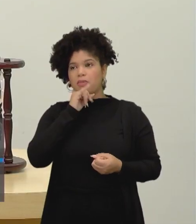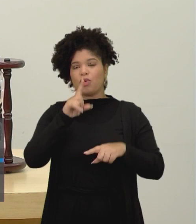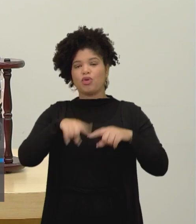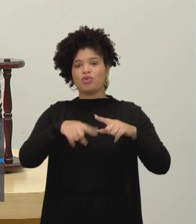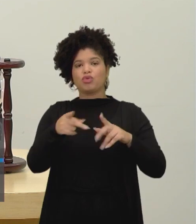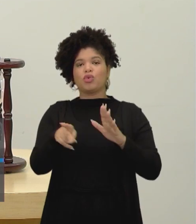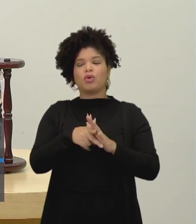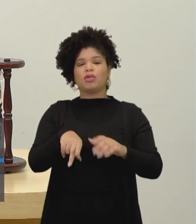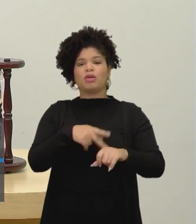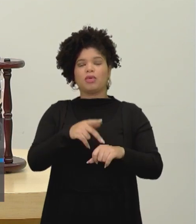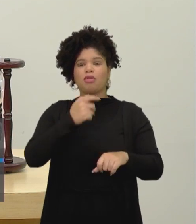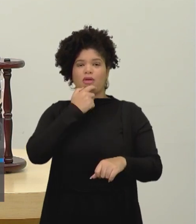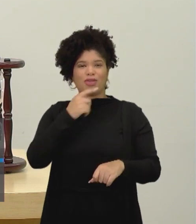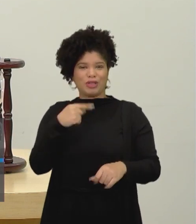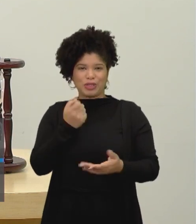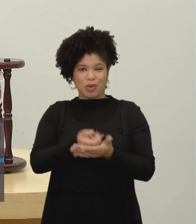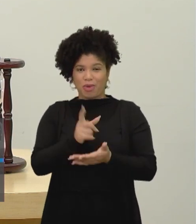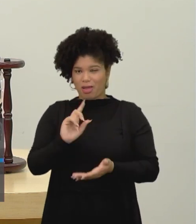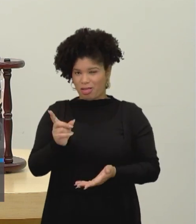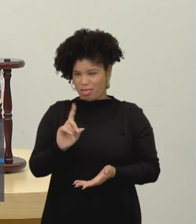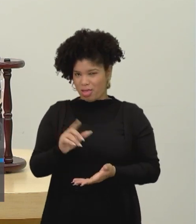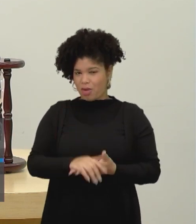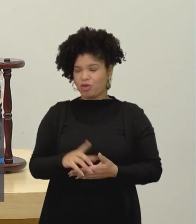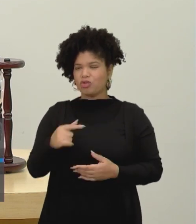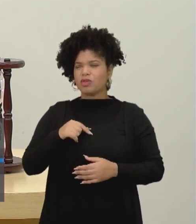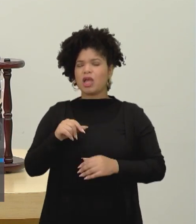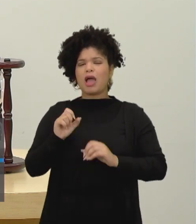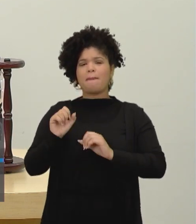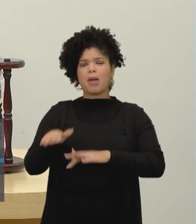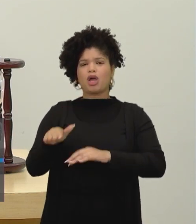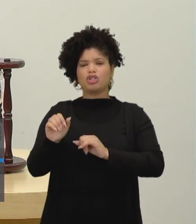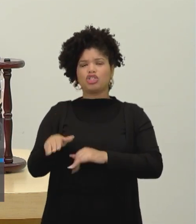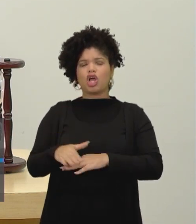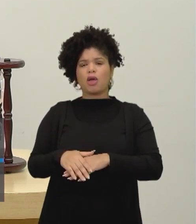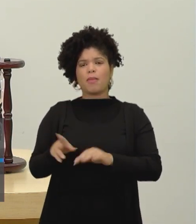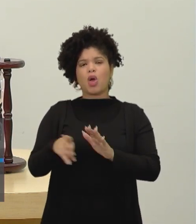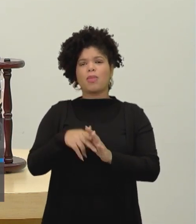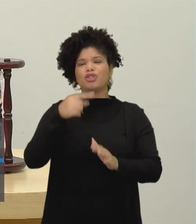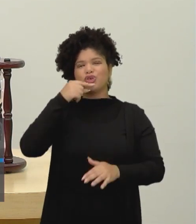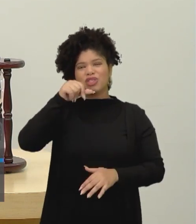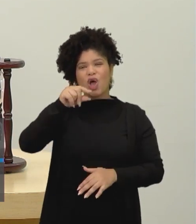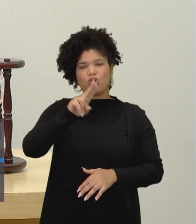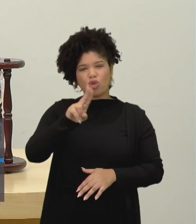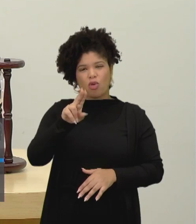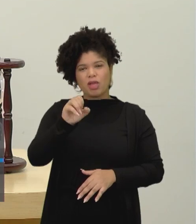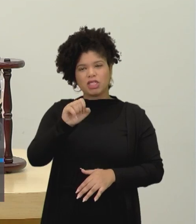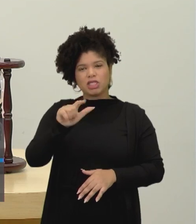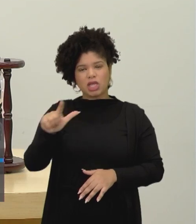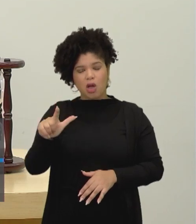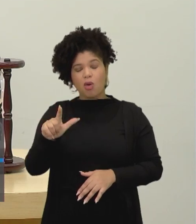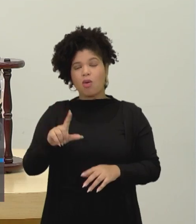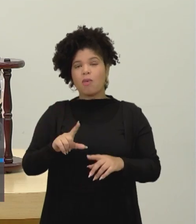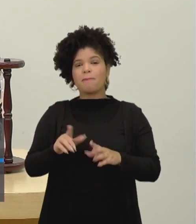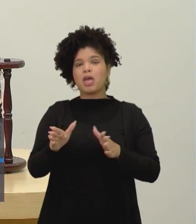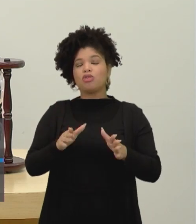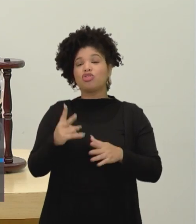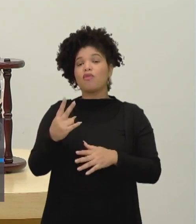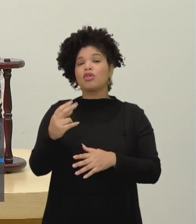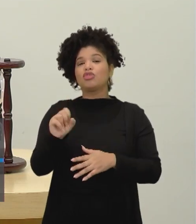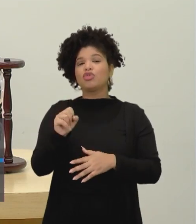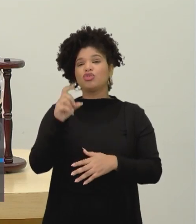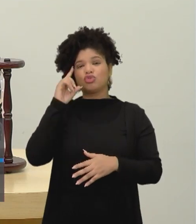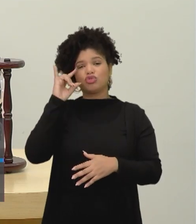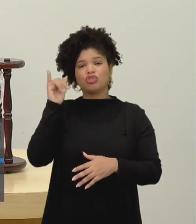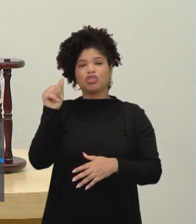britânicos, vamos fazer a Marcha do Sal, que dura mais ou menos aí uns 28 dias, mas isso tudo de forma pacífica, então eles não pegam